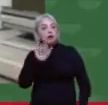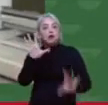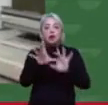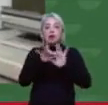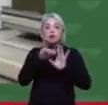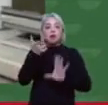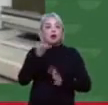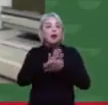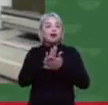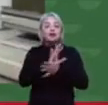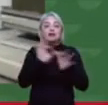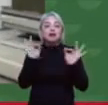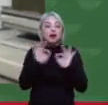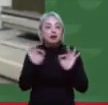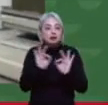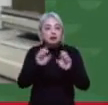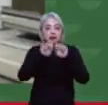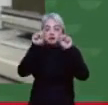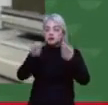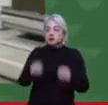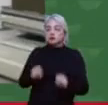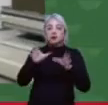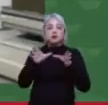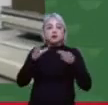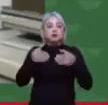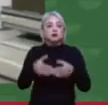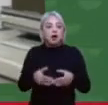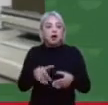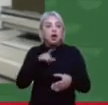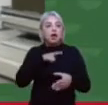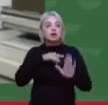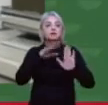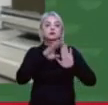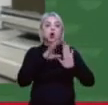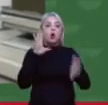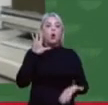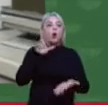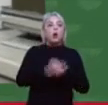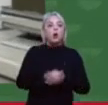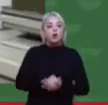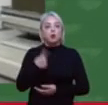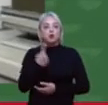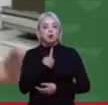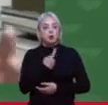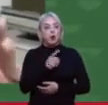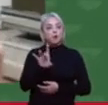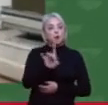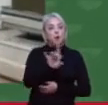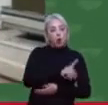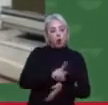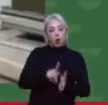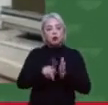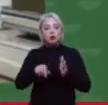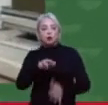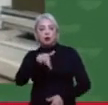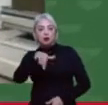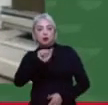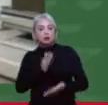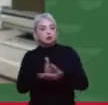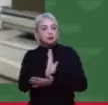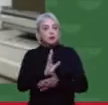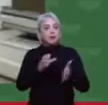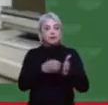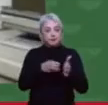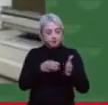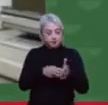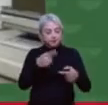ligada a nenhum sistema central. Ela tem uma programação unitária para todas as urnas, que é a programação aprovada pelos